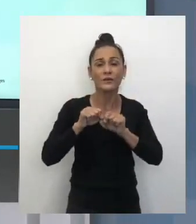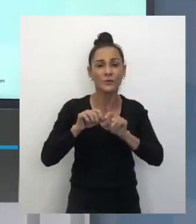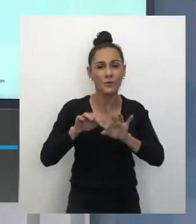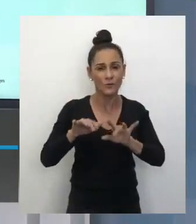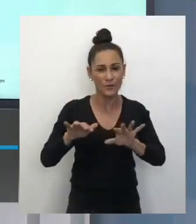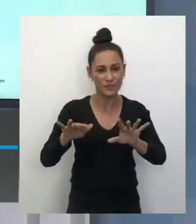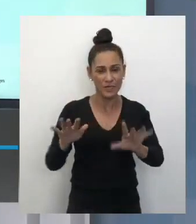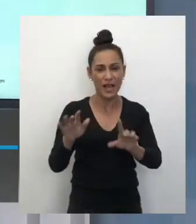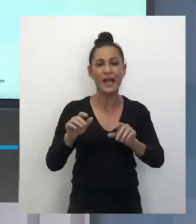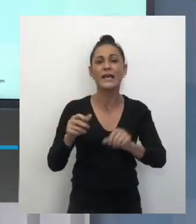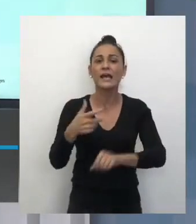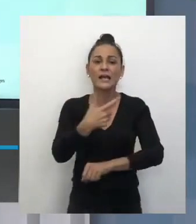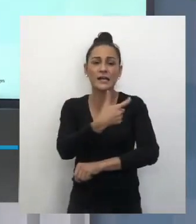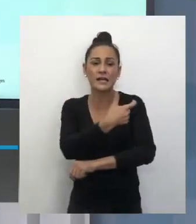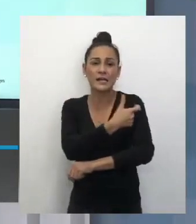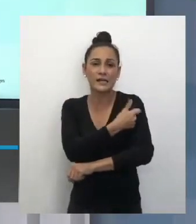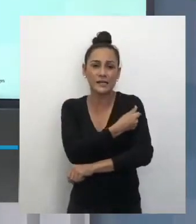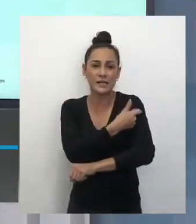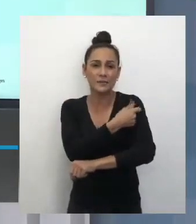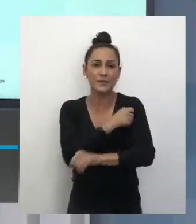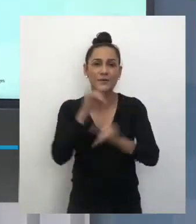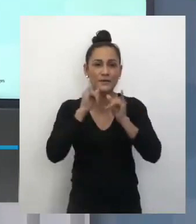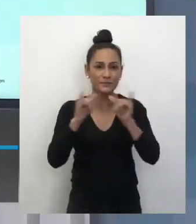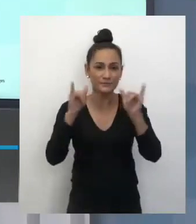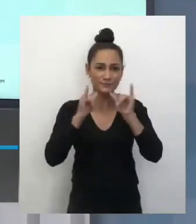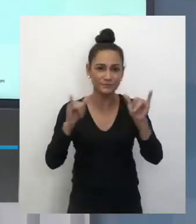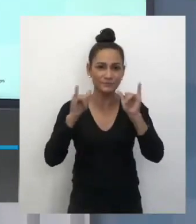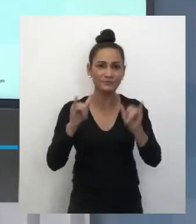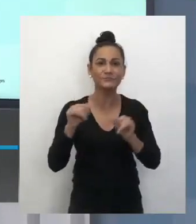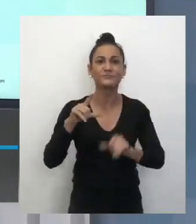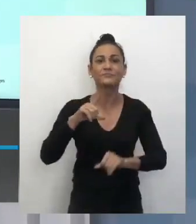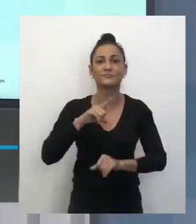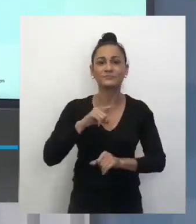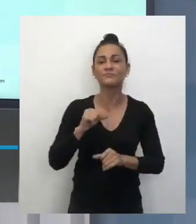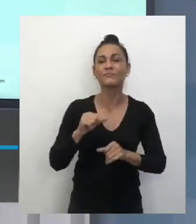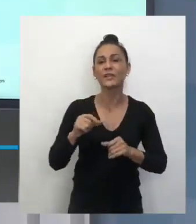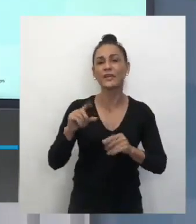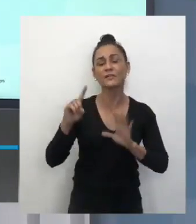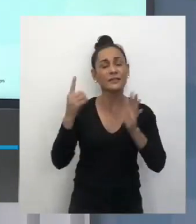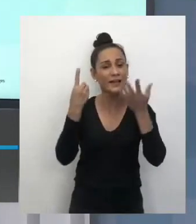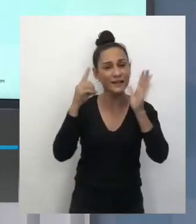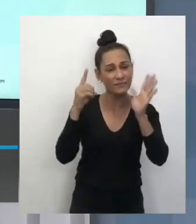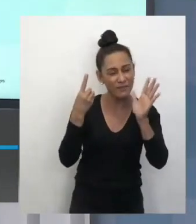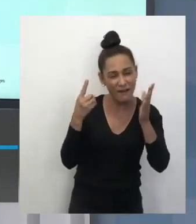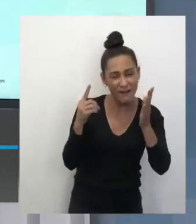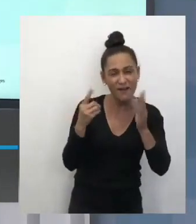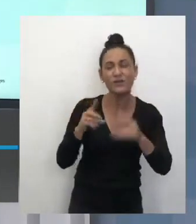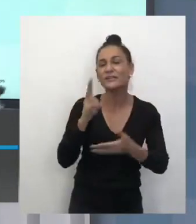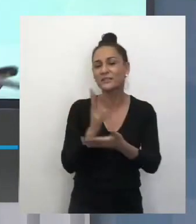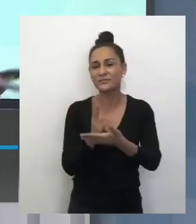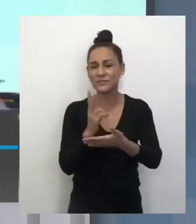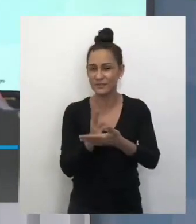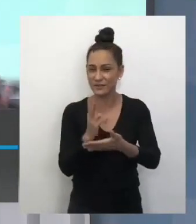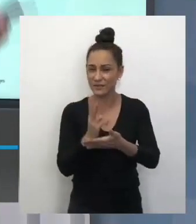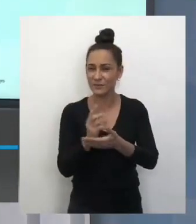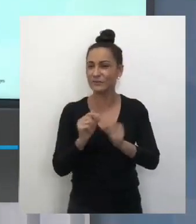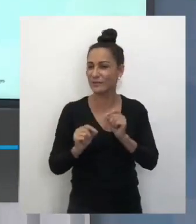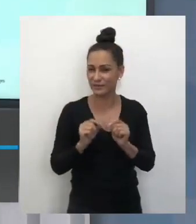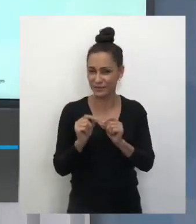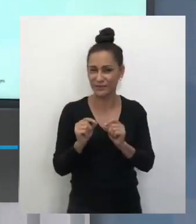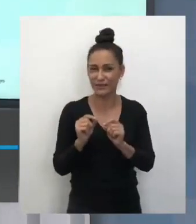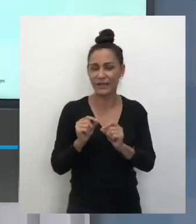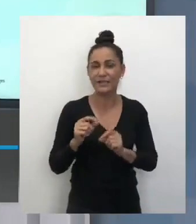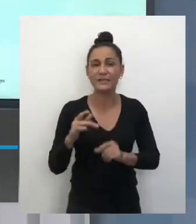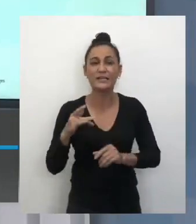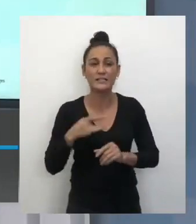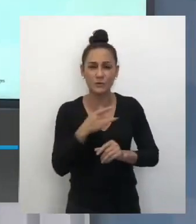campanhas de vacinação, campanhas de prevenção de doenças, né, época do carnaval, né, então o pessoal sempre, o próprio Ministério da